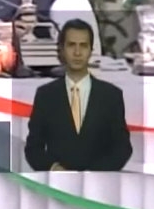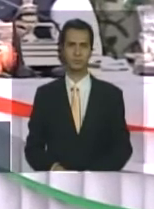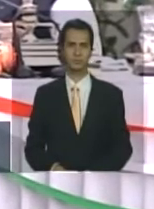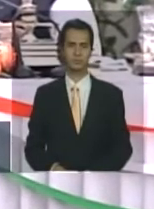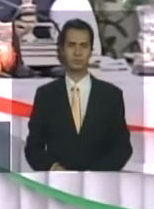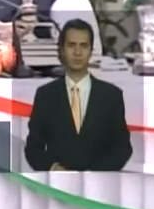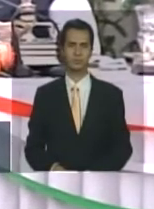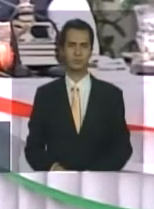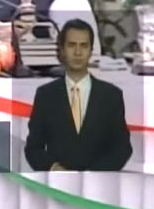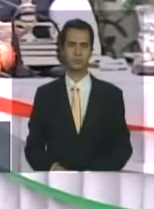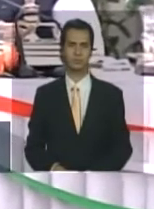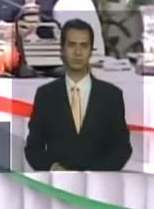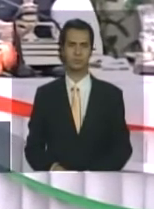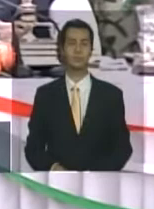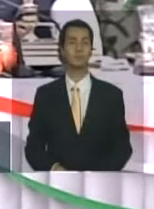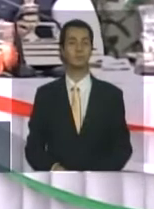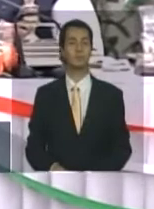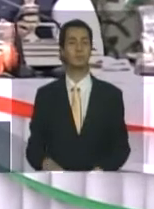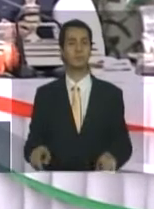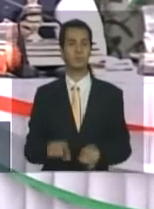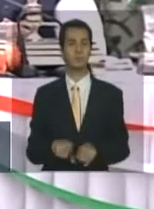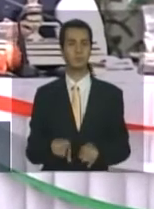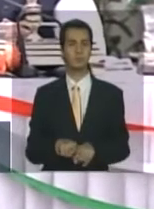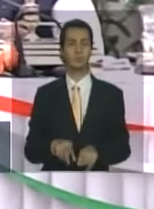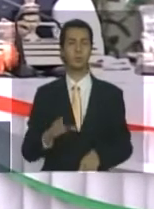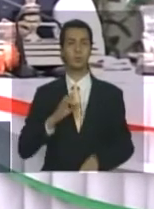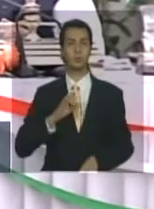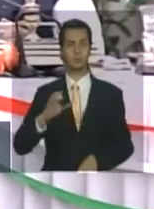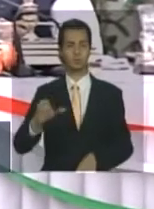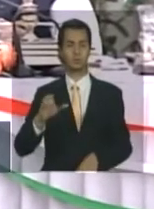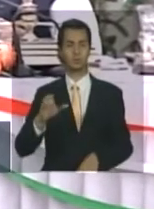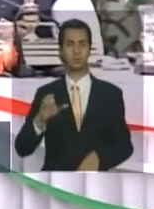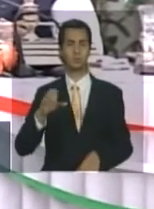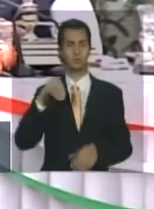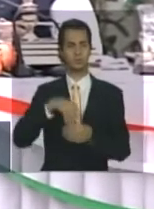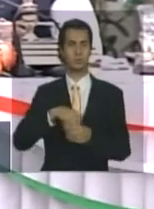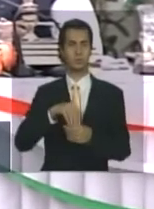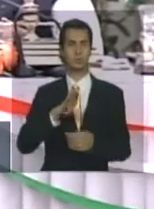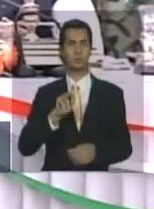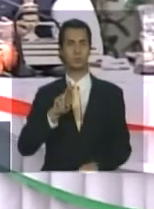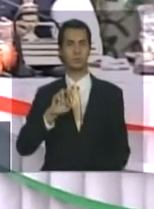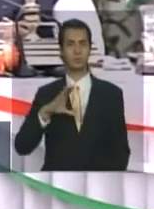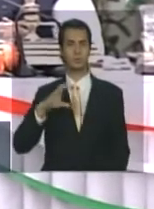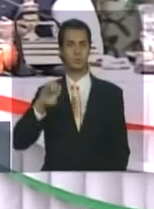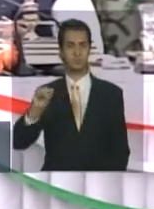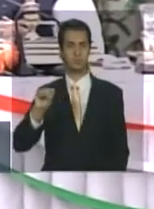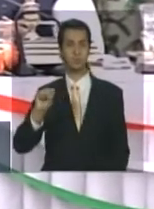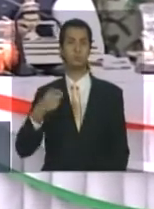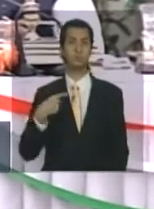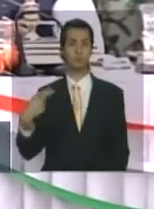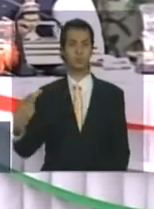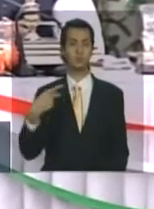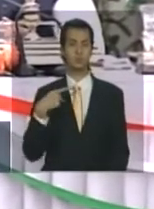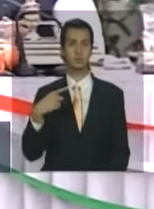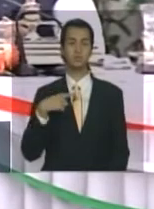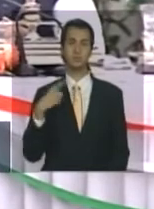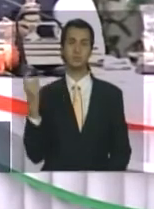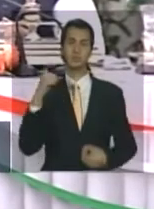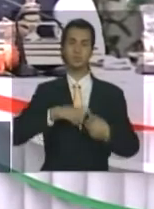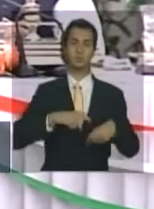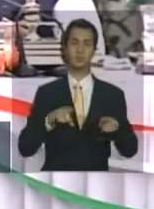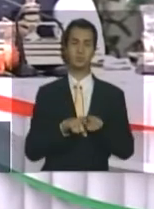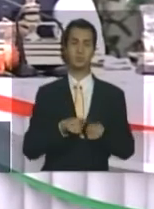da coordenação na esfera do BRICS, participamos ativamente de grupamentos como o